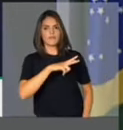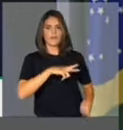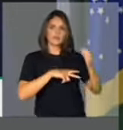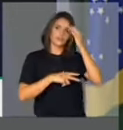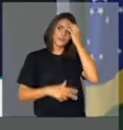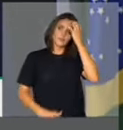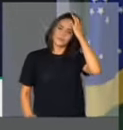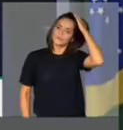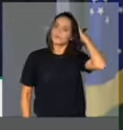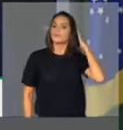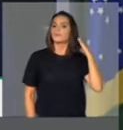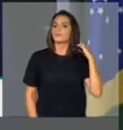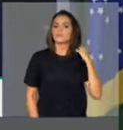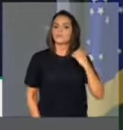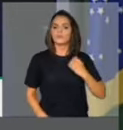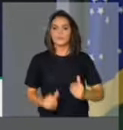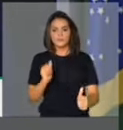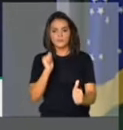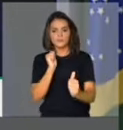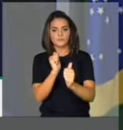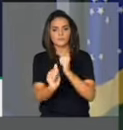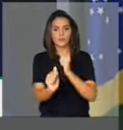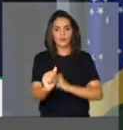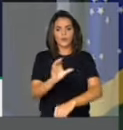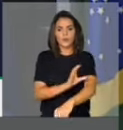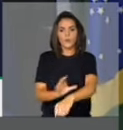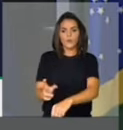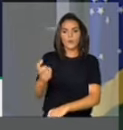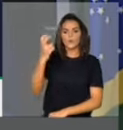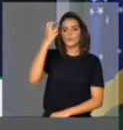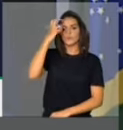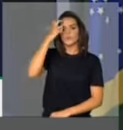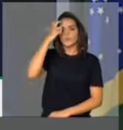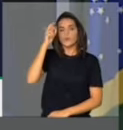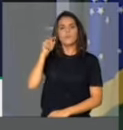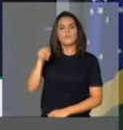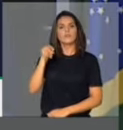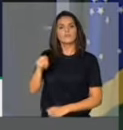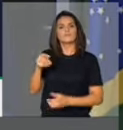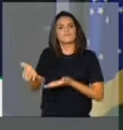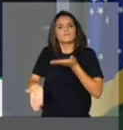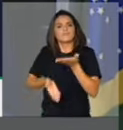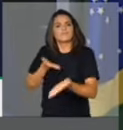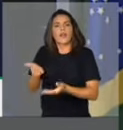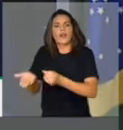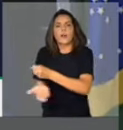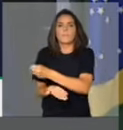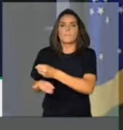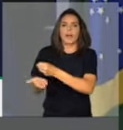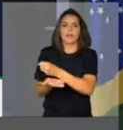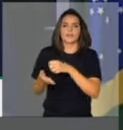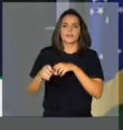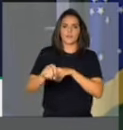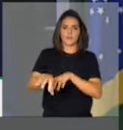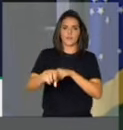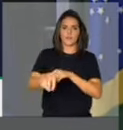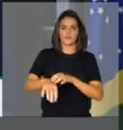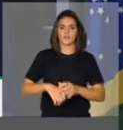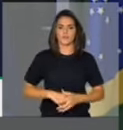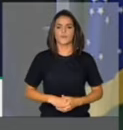recado, presidente Giovanni, que o esporte e a cultura sejam tratados no Brasil como pilares da educação.